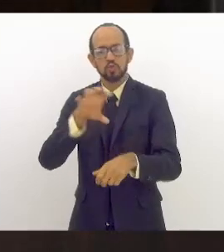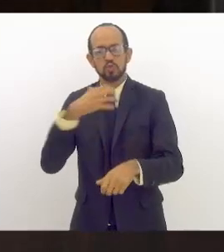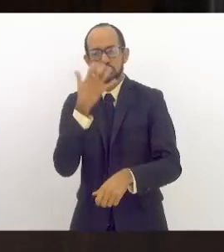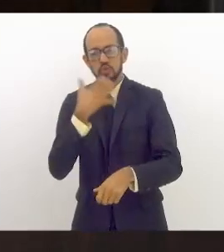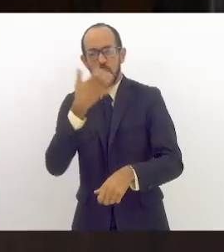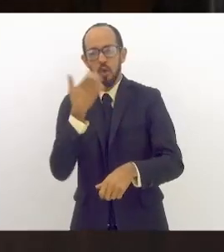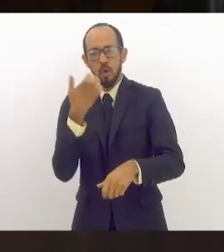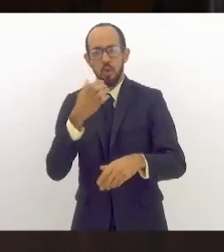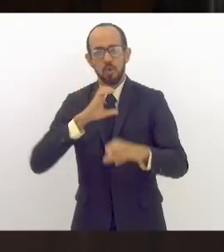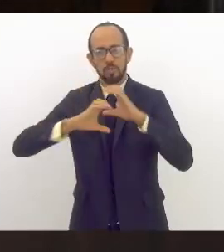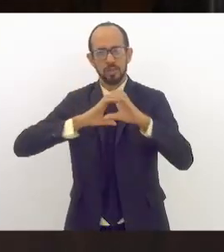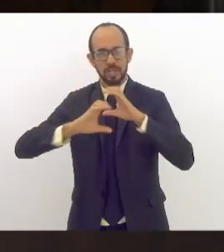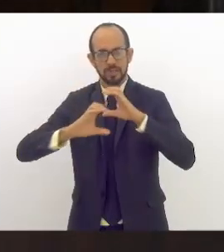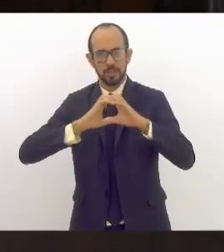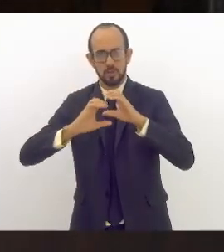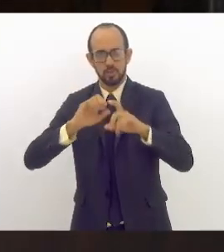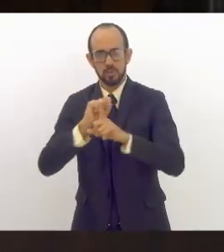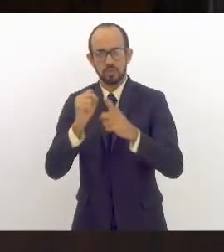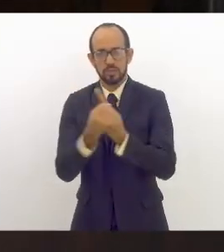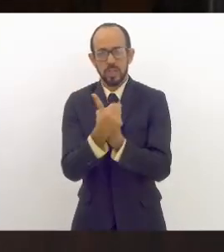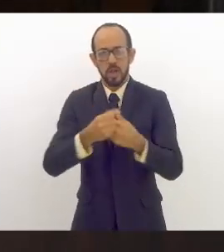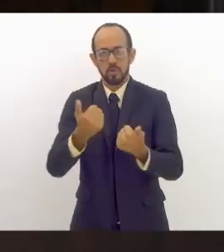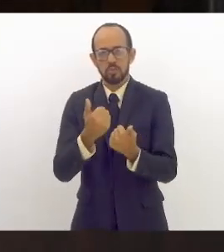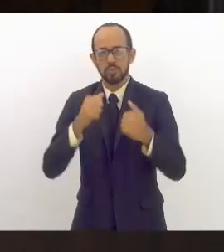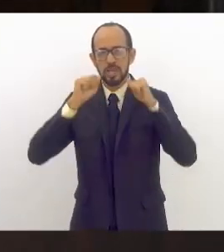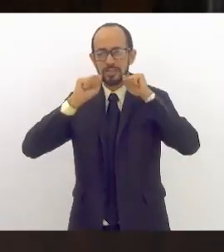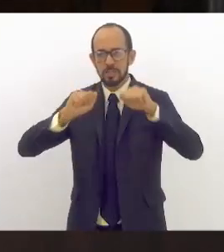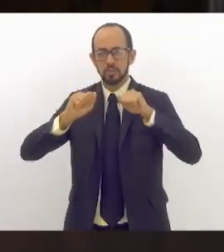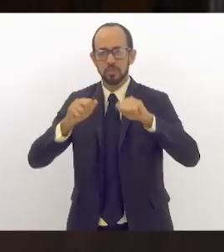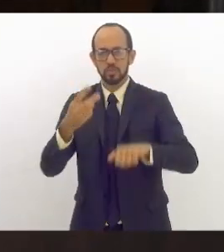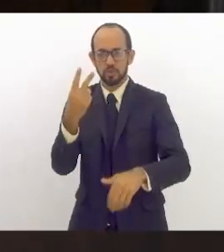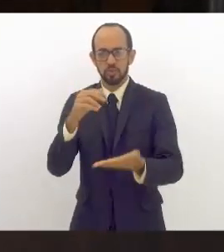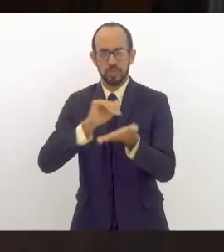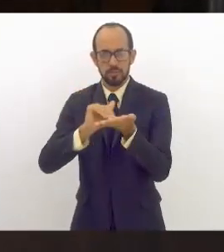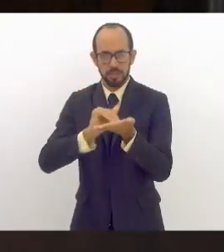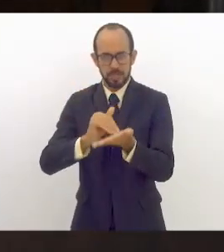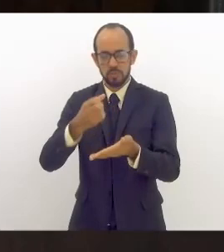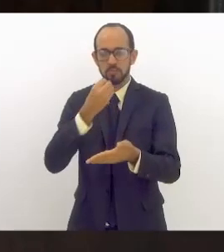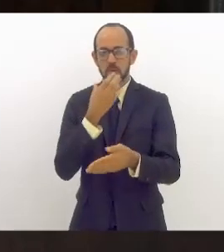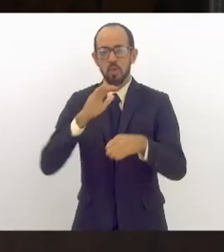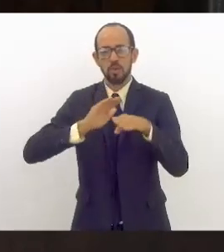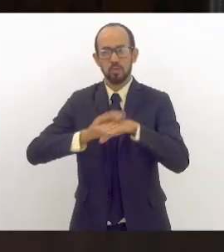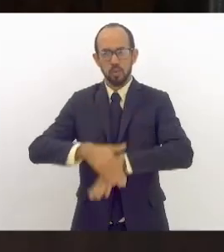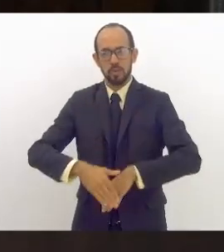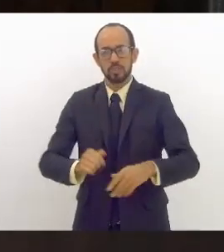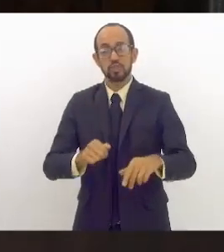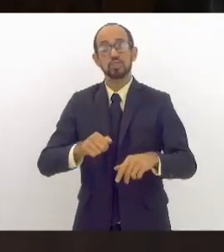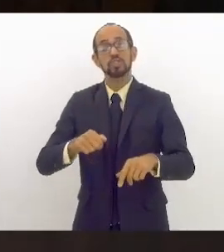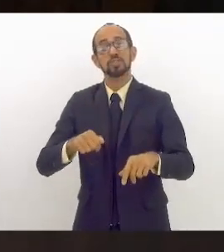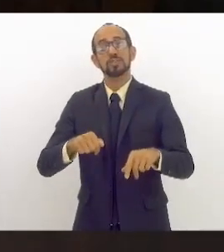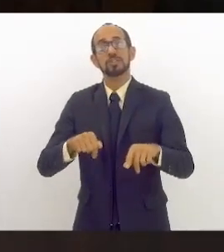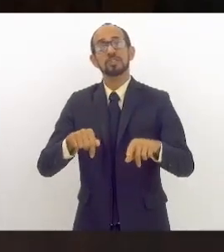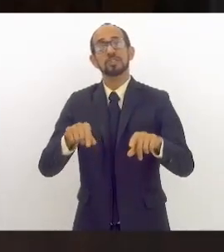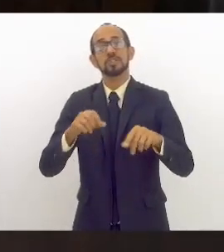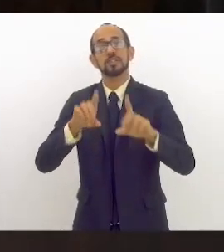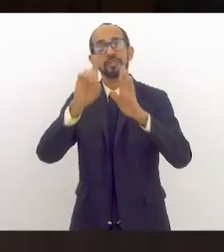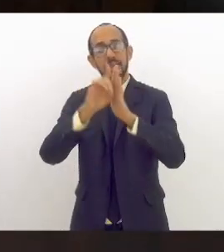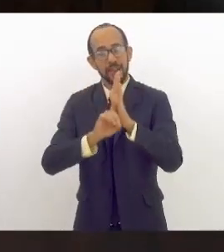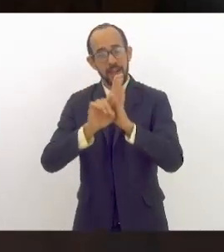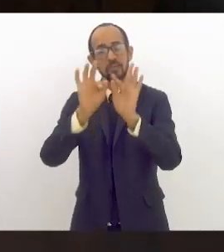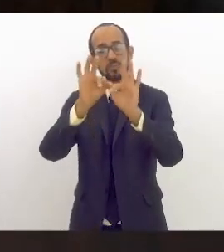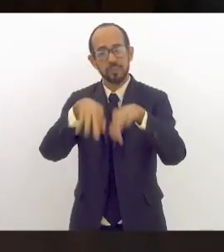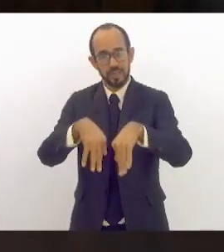e assessores dos gabinetes Tenham todos uma boa noite e como de praxe declara